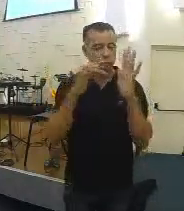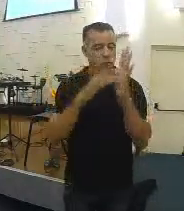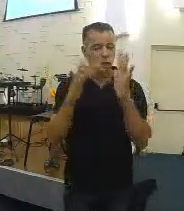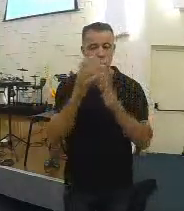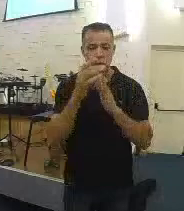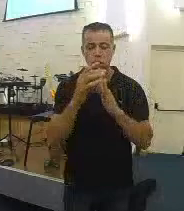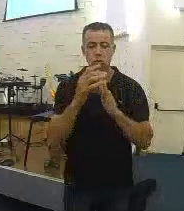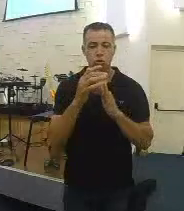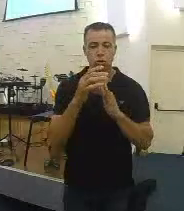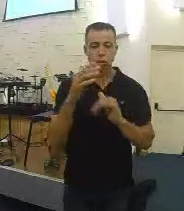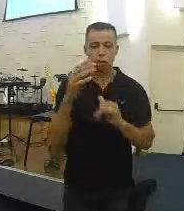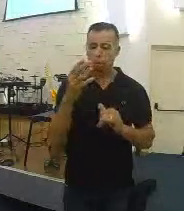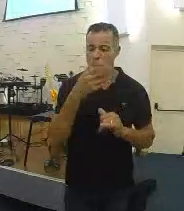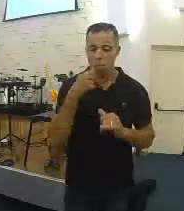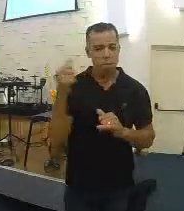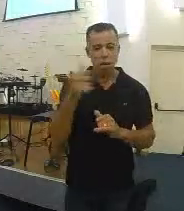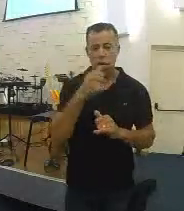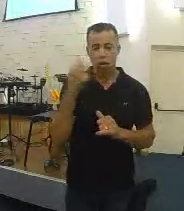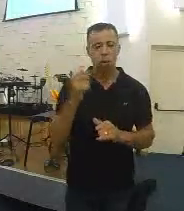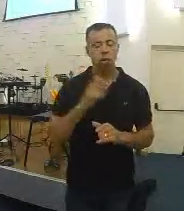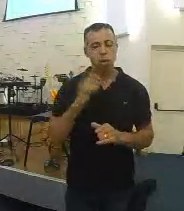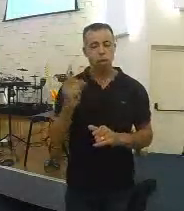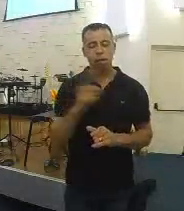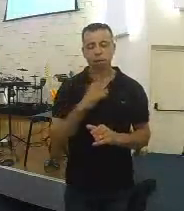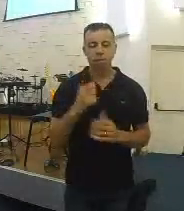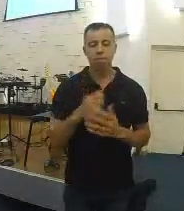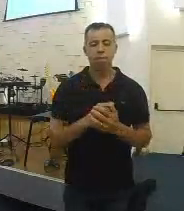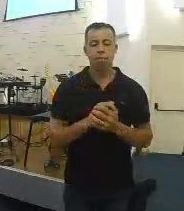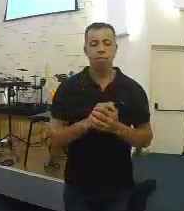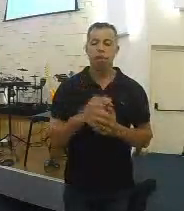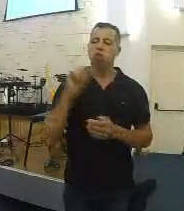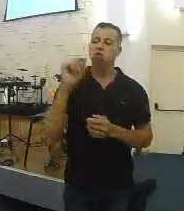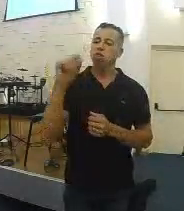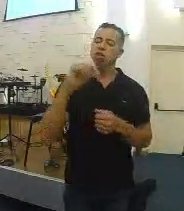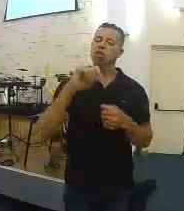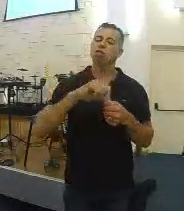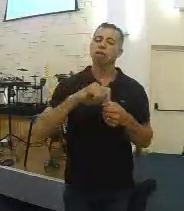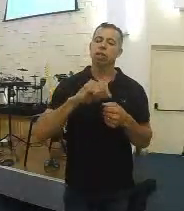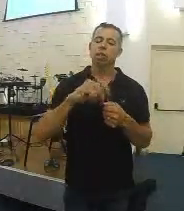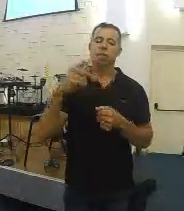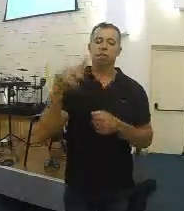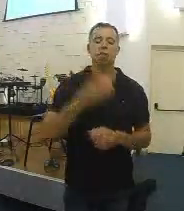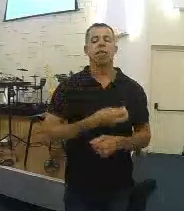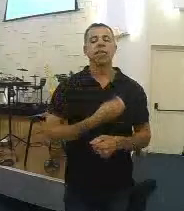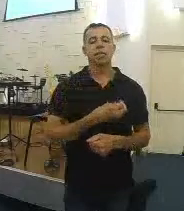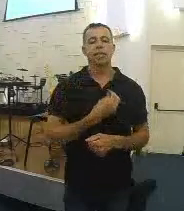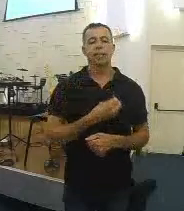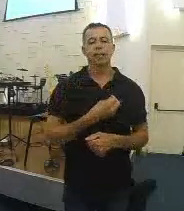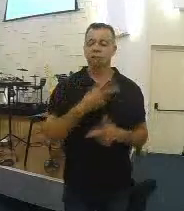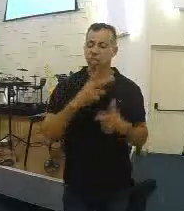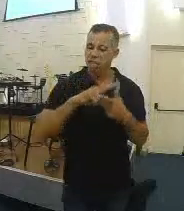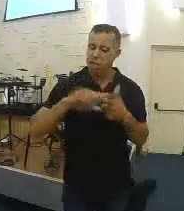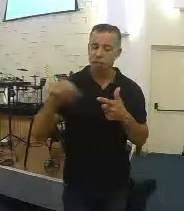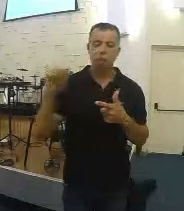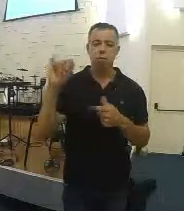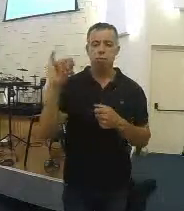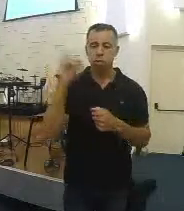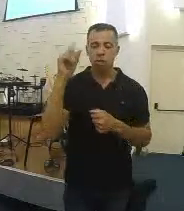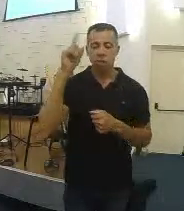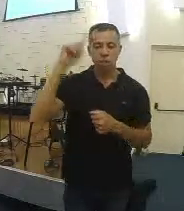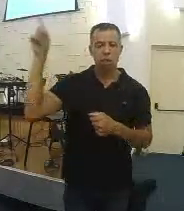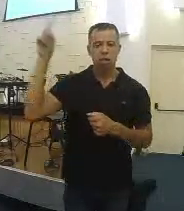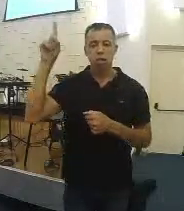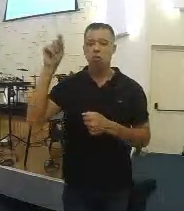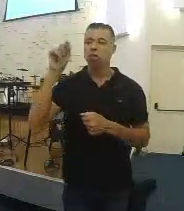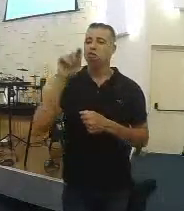para a sua vida, morreu e foi enterrado junto aos seus pais. O que você está fazendo da sua vida preciosa que Deus lhe deu? Você tem honrado